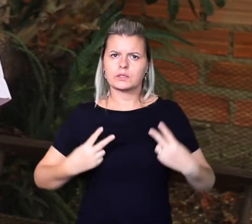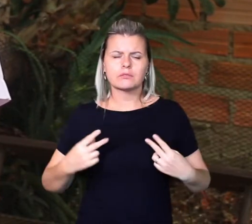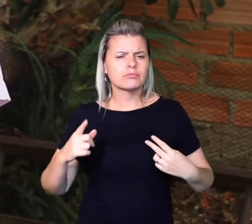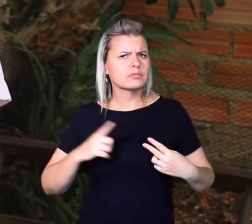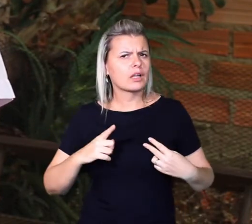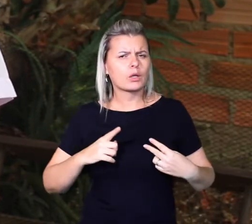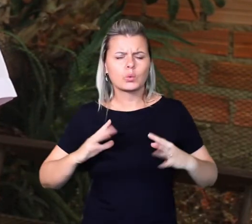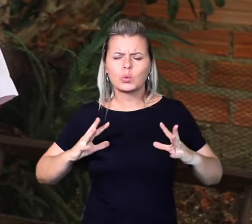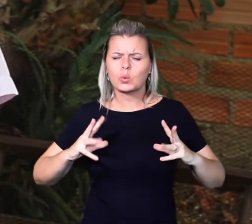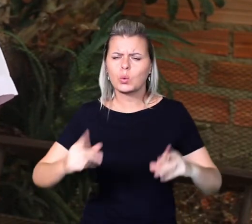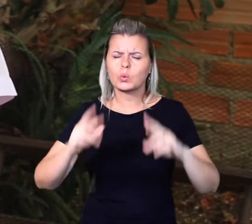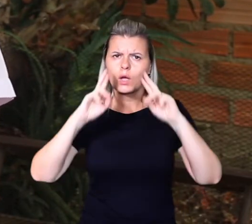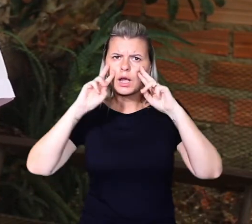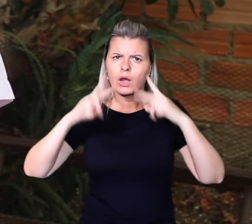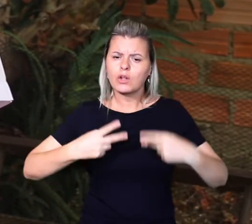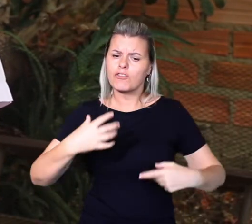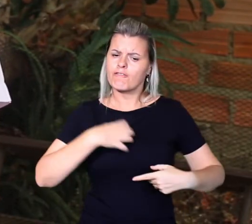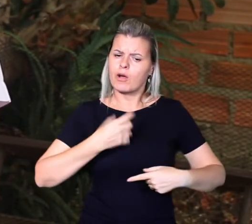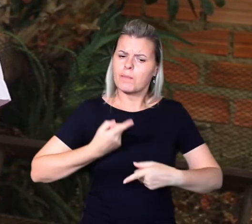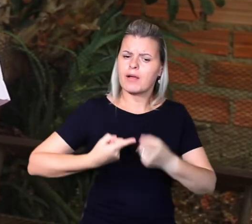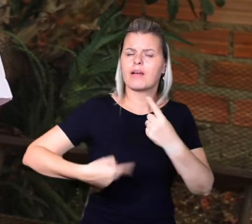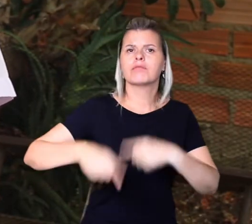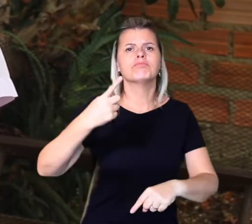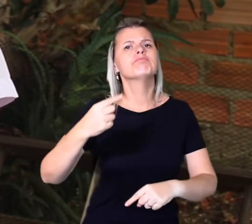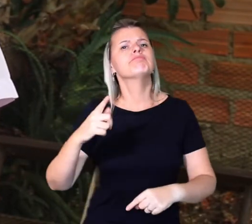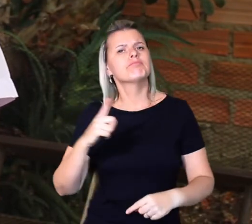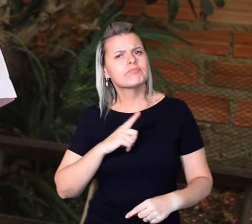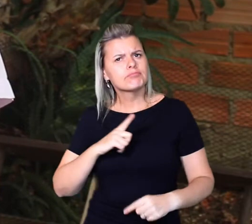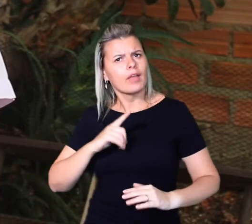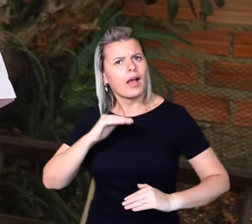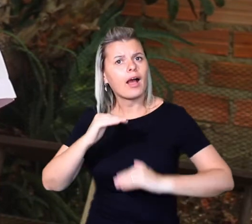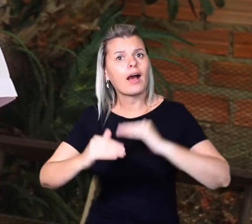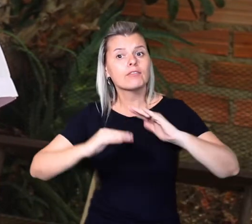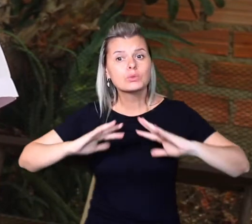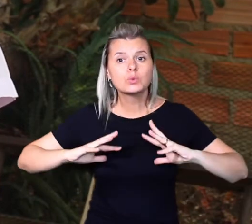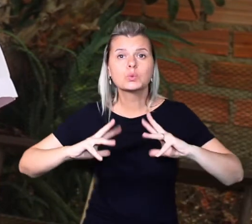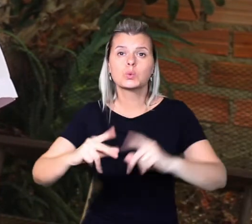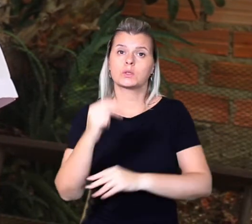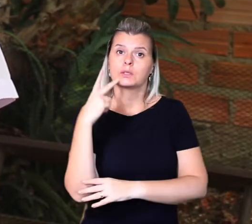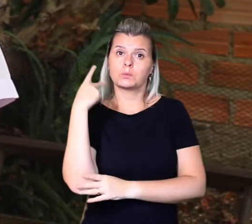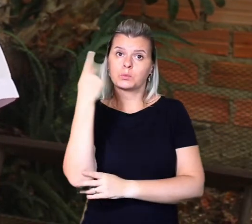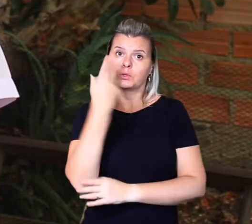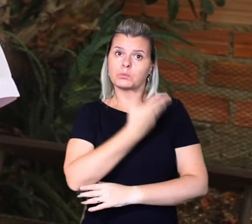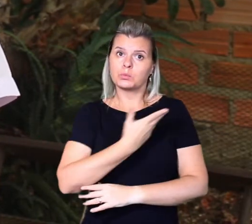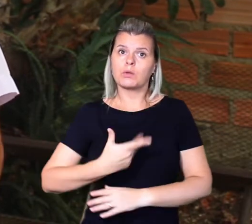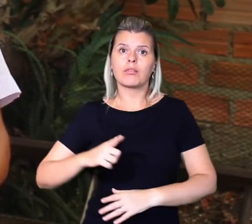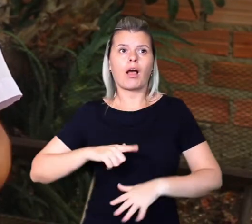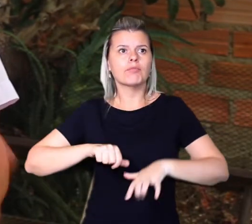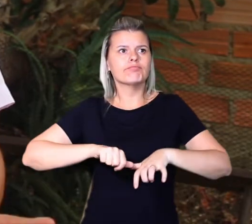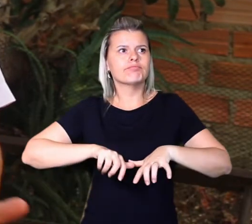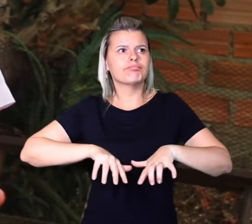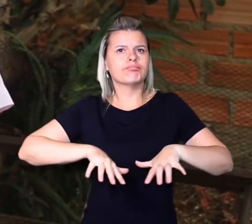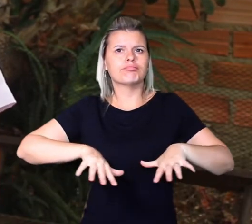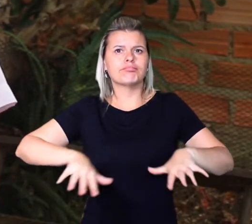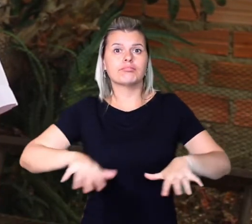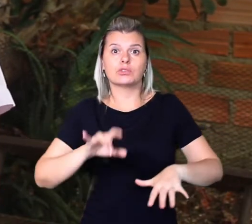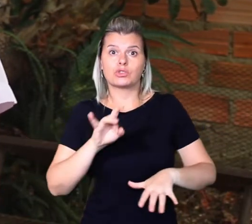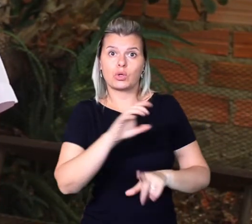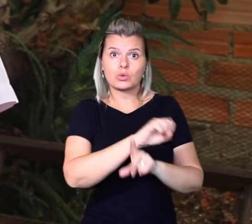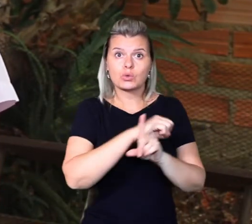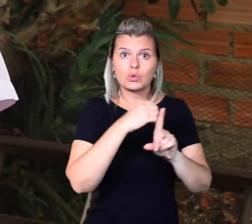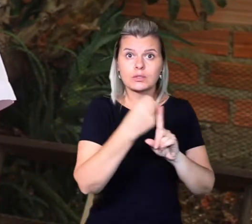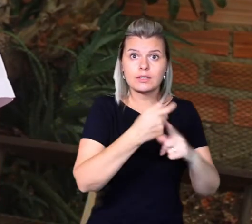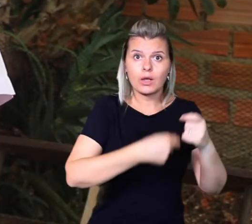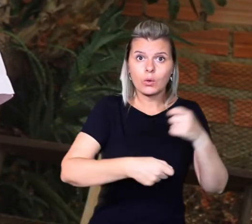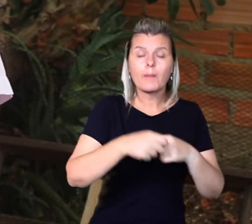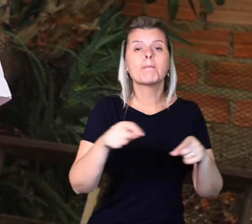reconhecimento no sentido afirmativo e há um avanço nesse sentido, de que essas políticas públicas estejam chegando cada vez mais, não só em termos sociais e